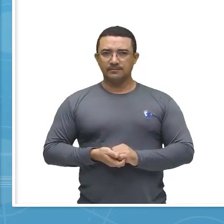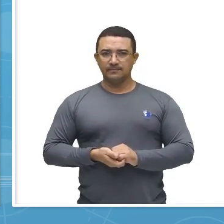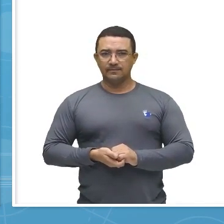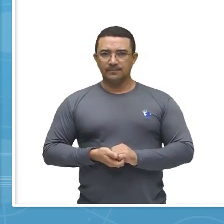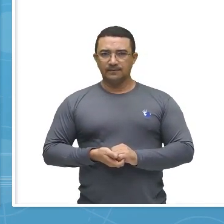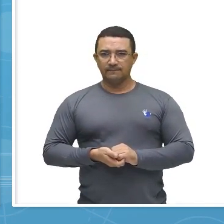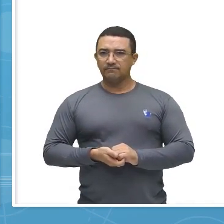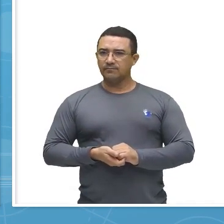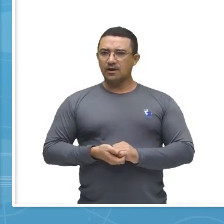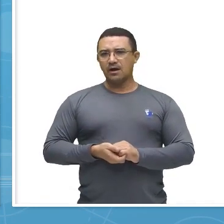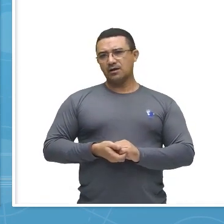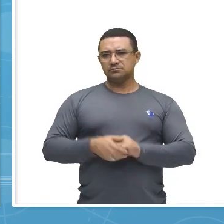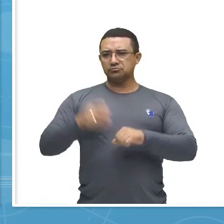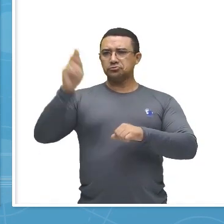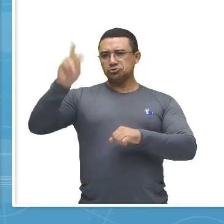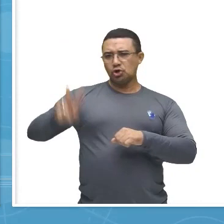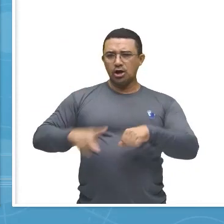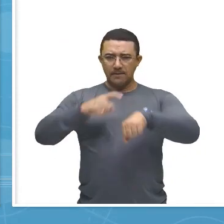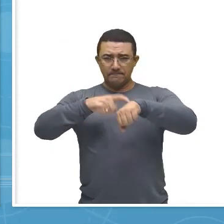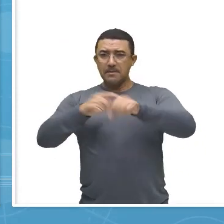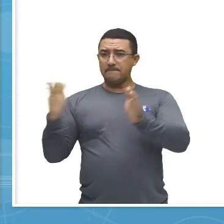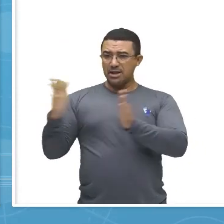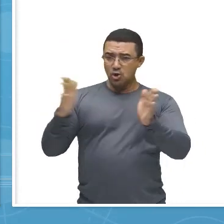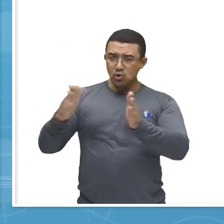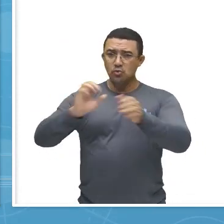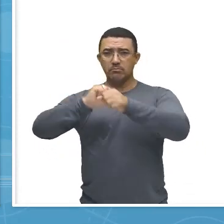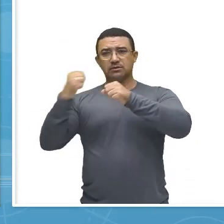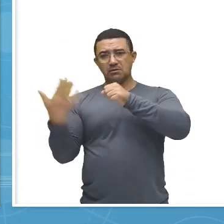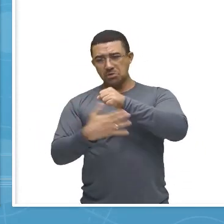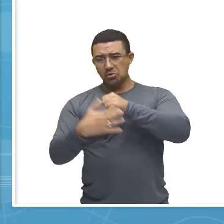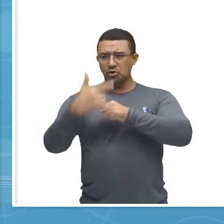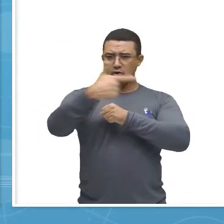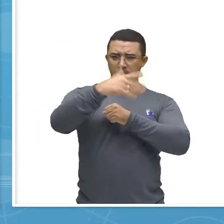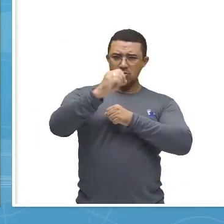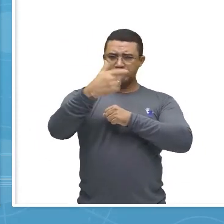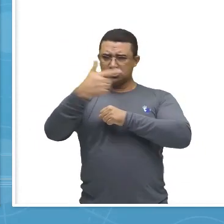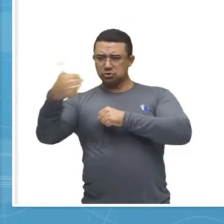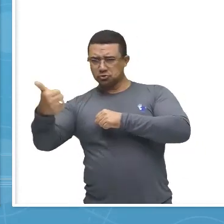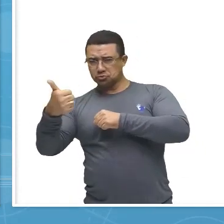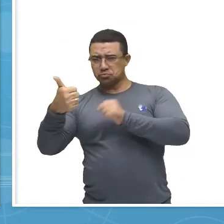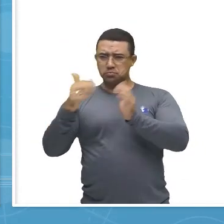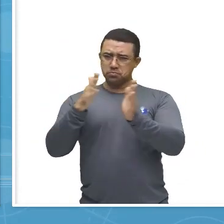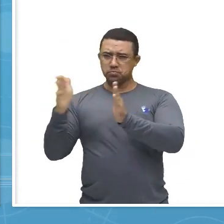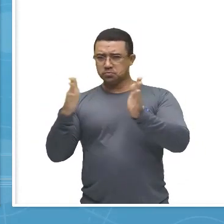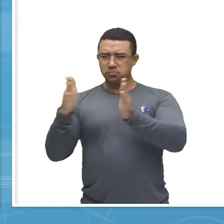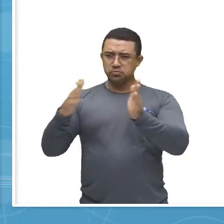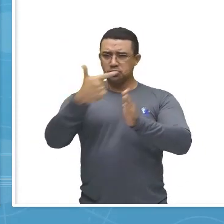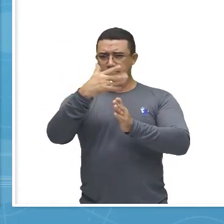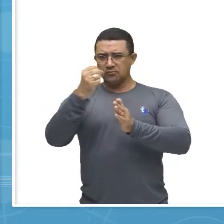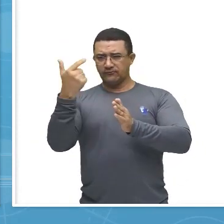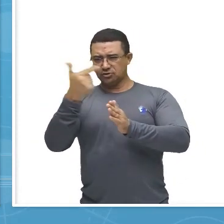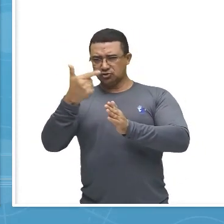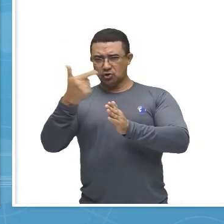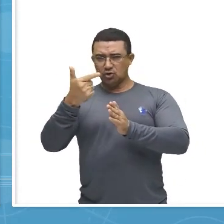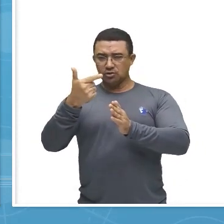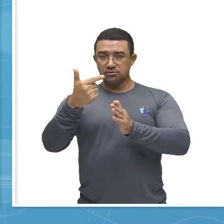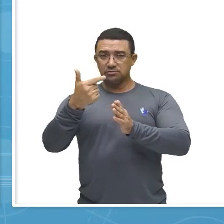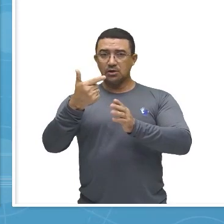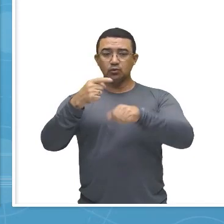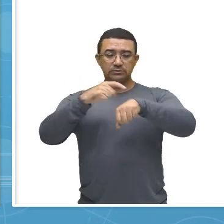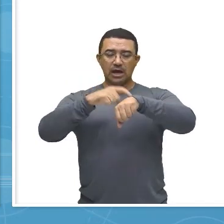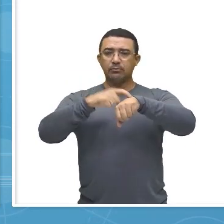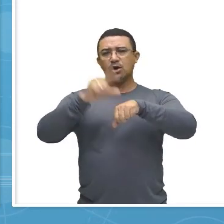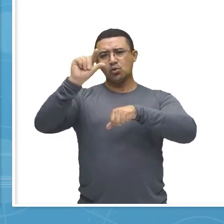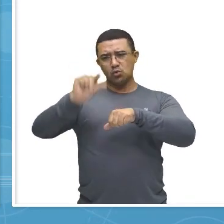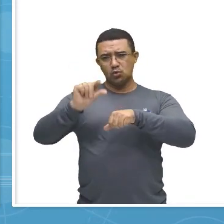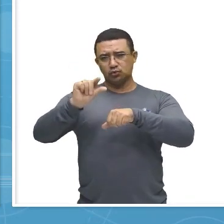na pandemia de 2021, em 2022. Então, essa história que se passa no conto, o tempo é onde